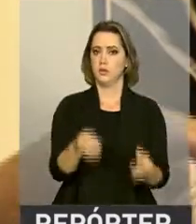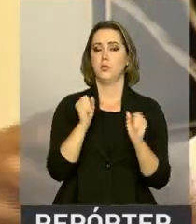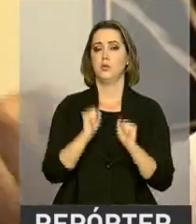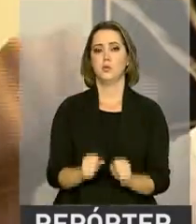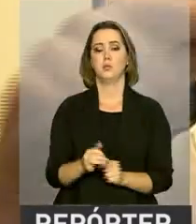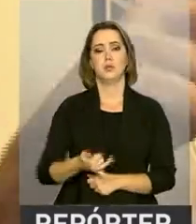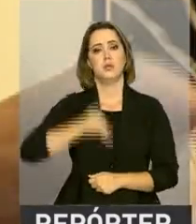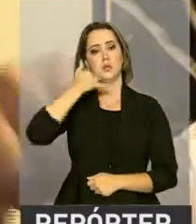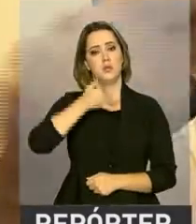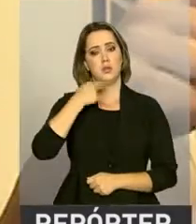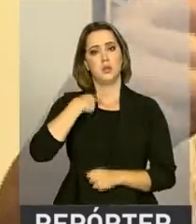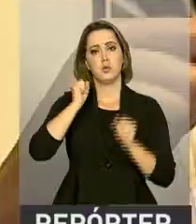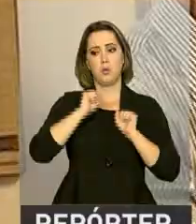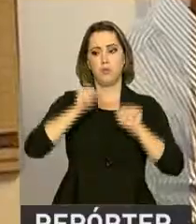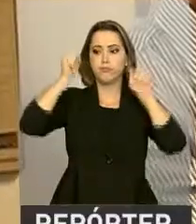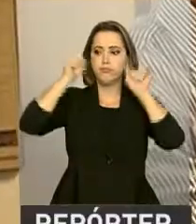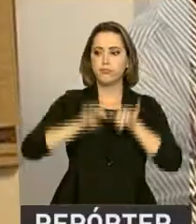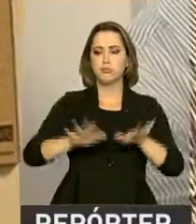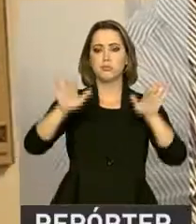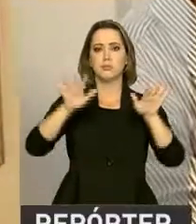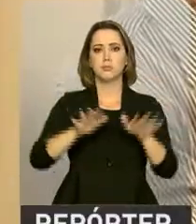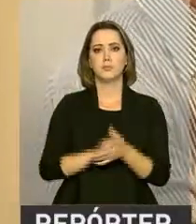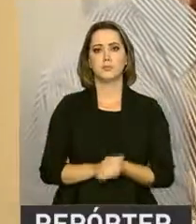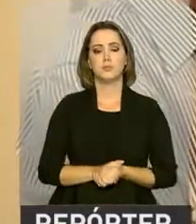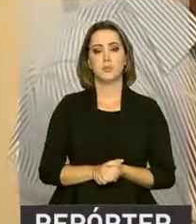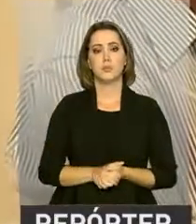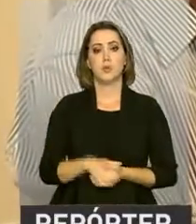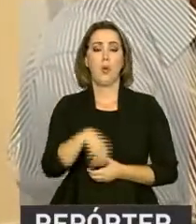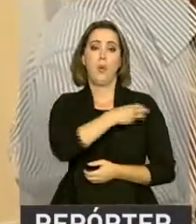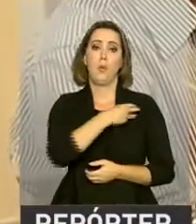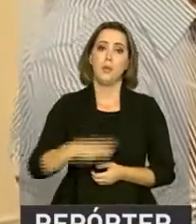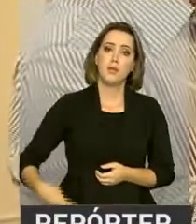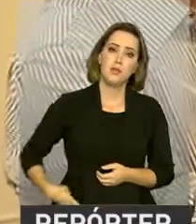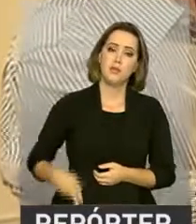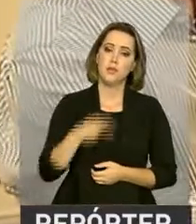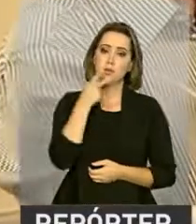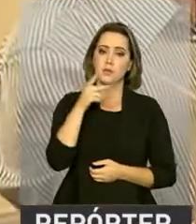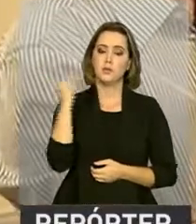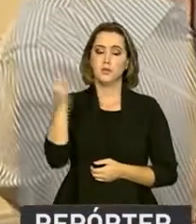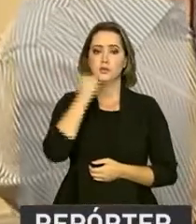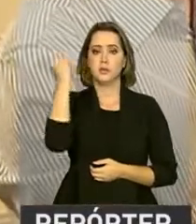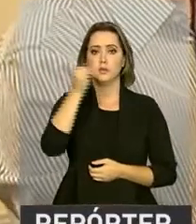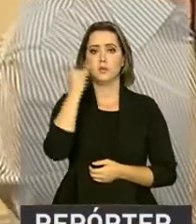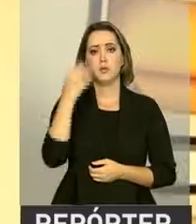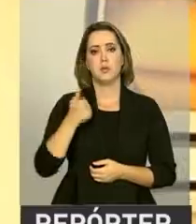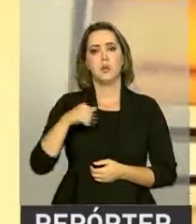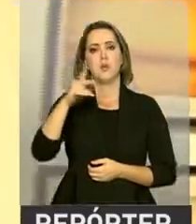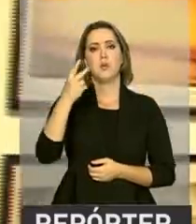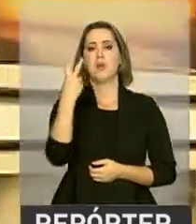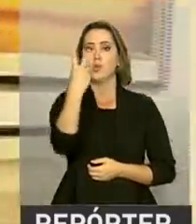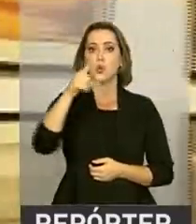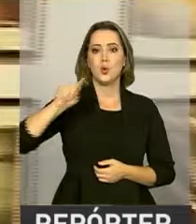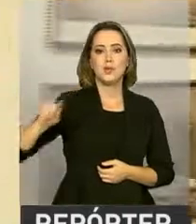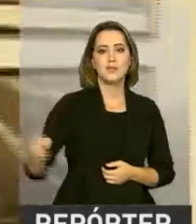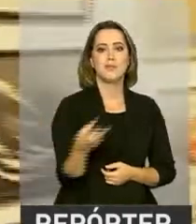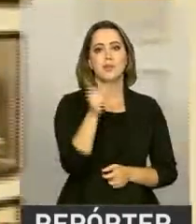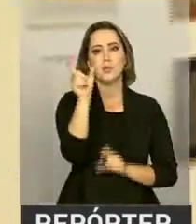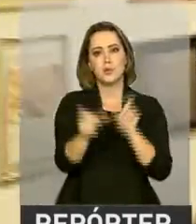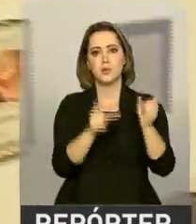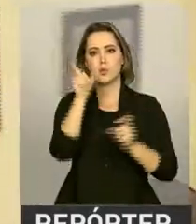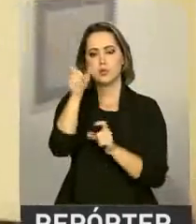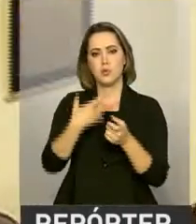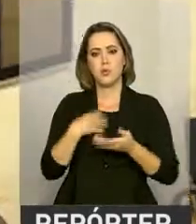possa ser distribuída o ministro ricardo barros enfatizou a importância do trabalho dos mais de 2 mil voluntários do cvv